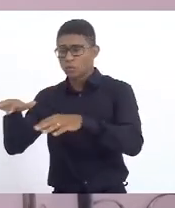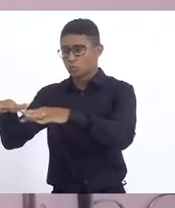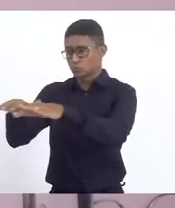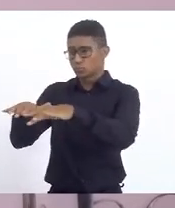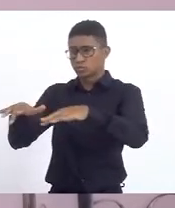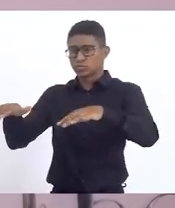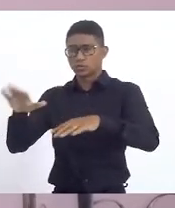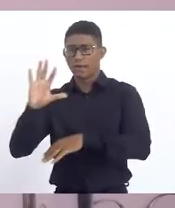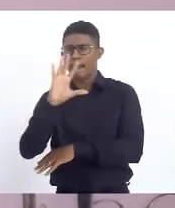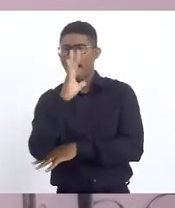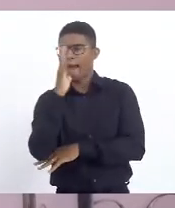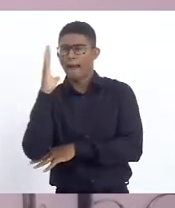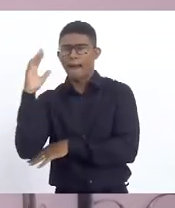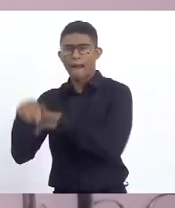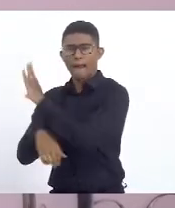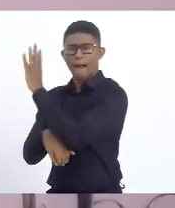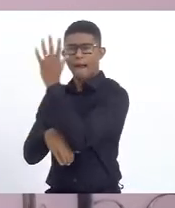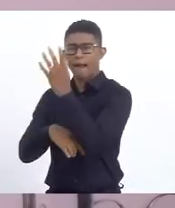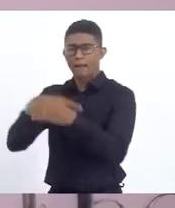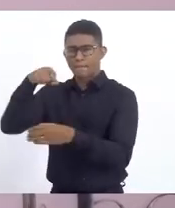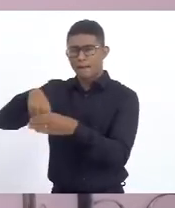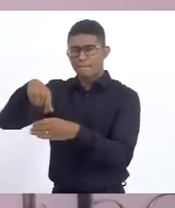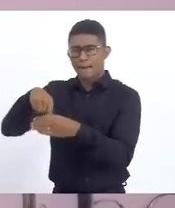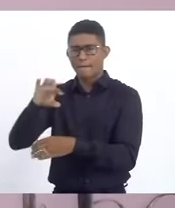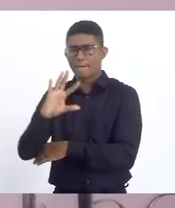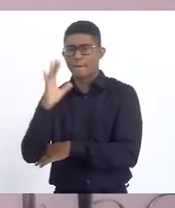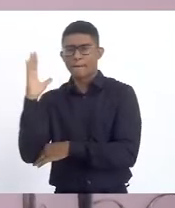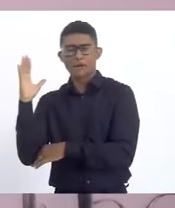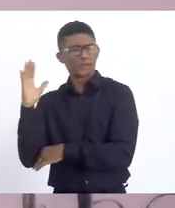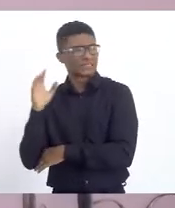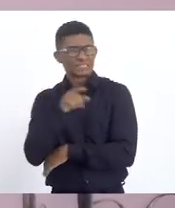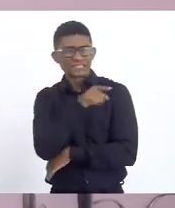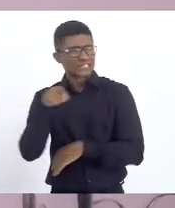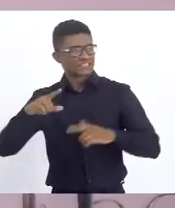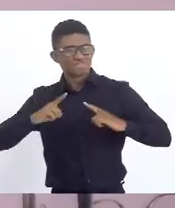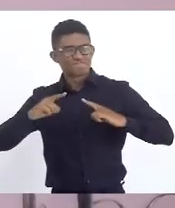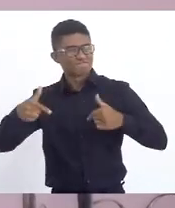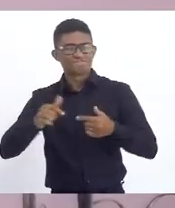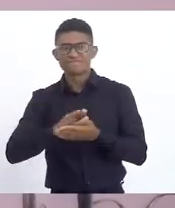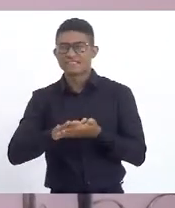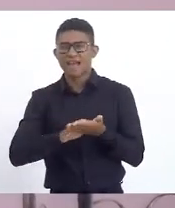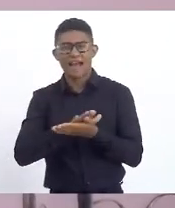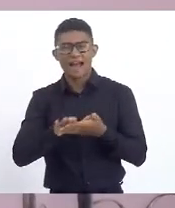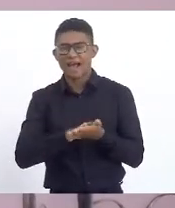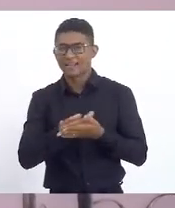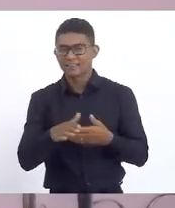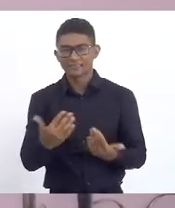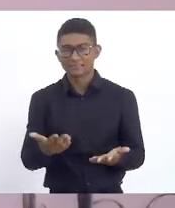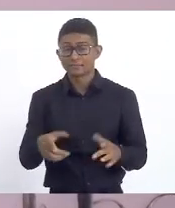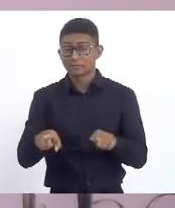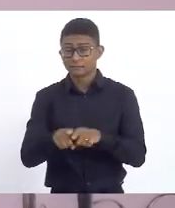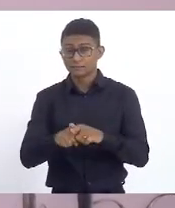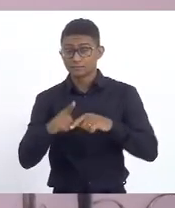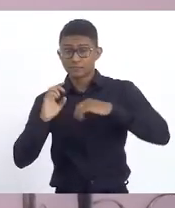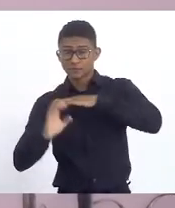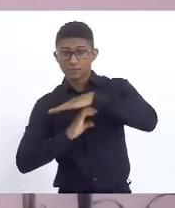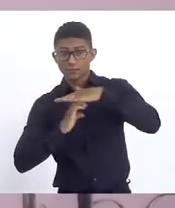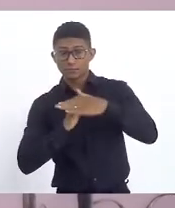Sul não foram efetivadas. O horto que a Light tem naquela